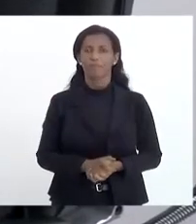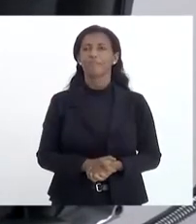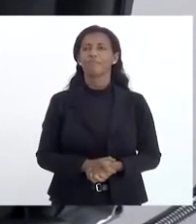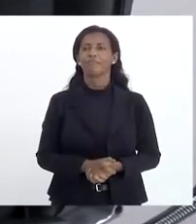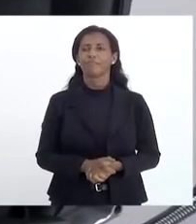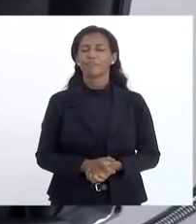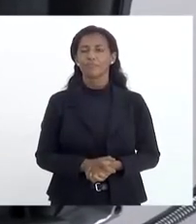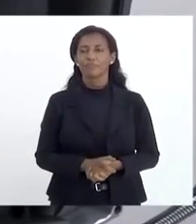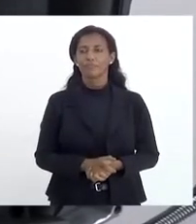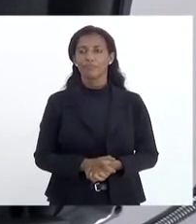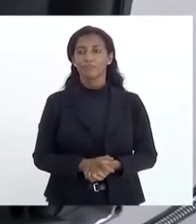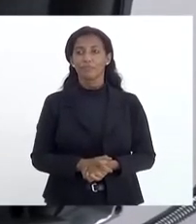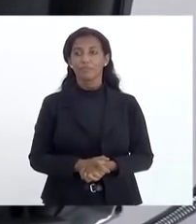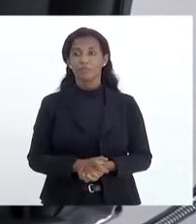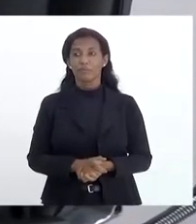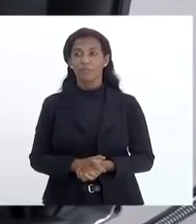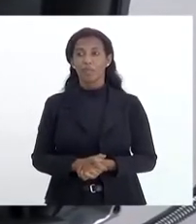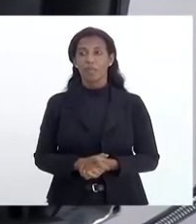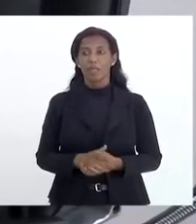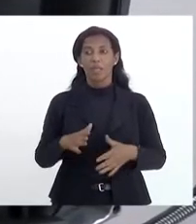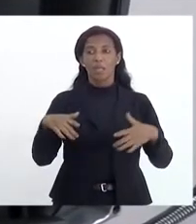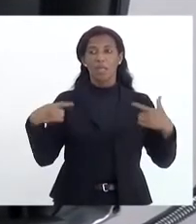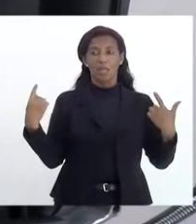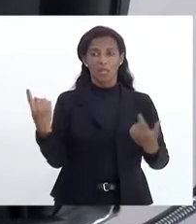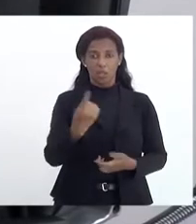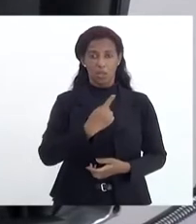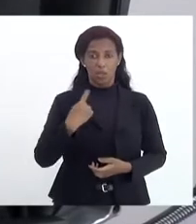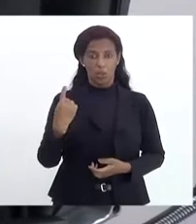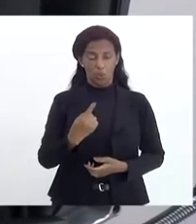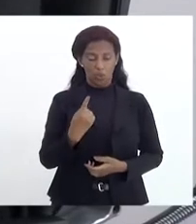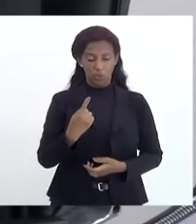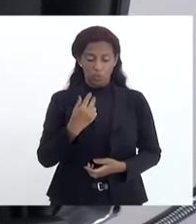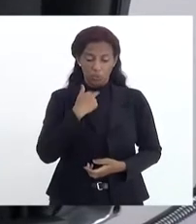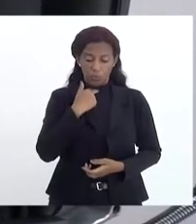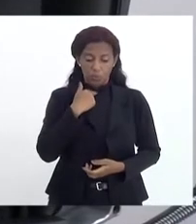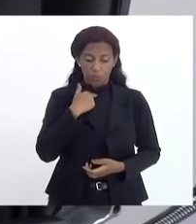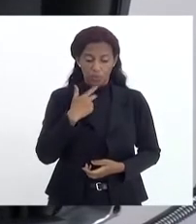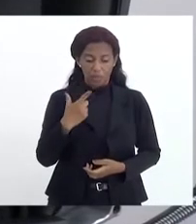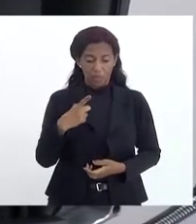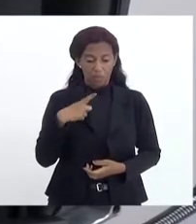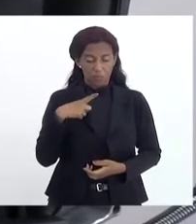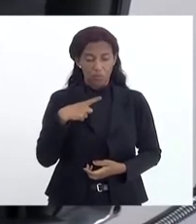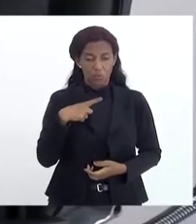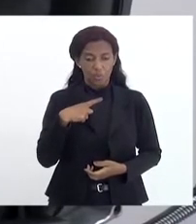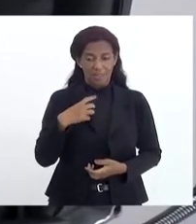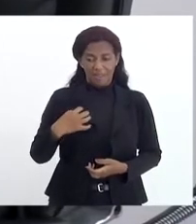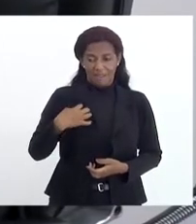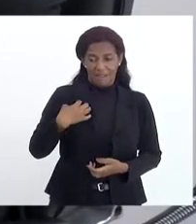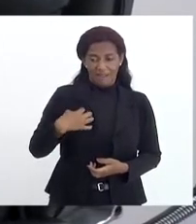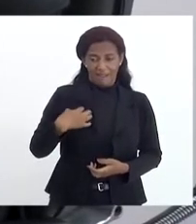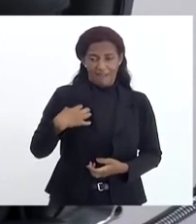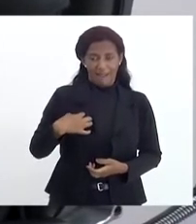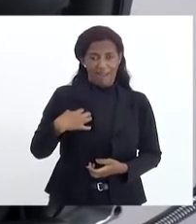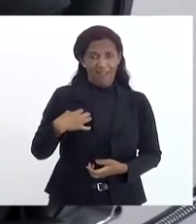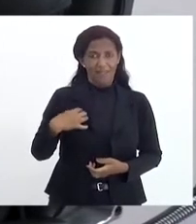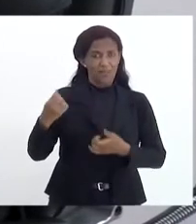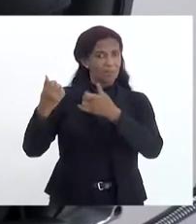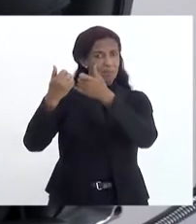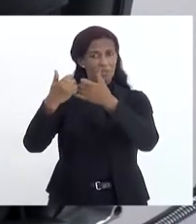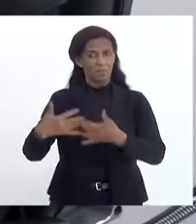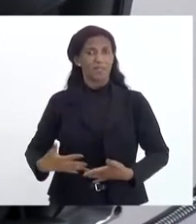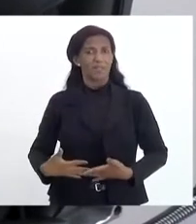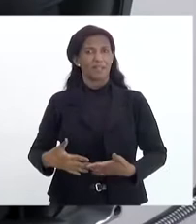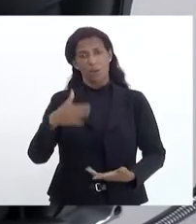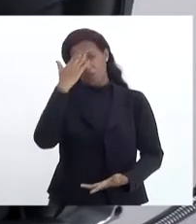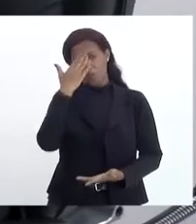se faça é que usemos os extremismos e a raiva para justificar aquilo que